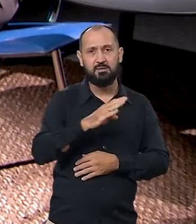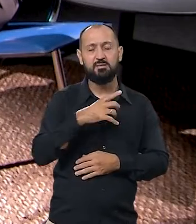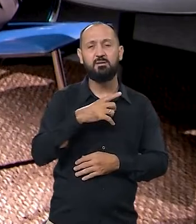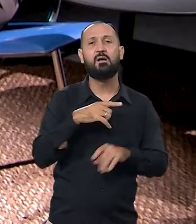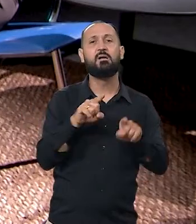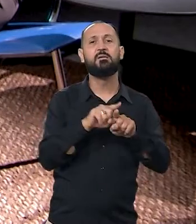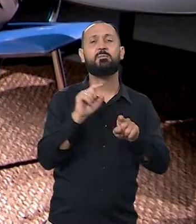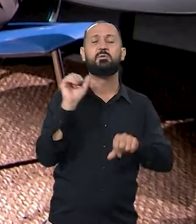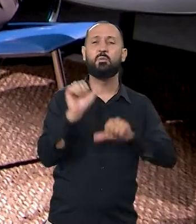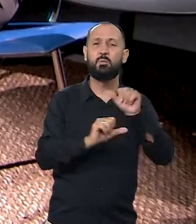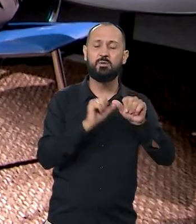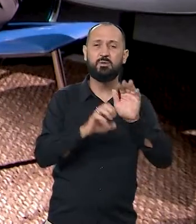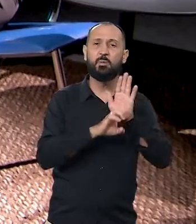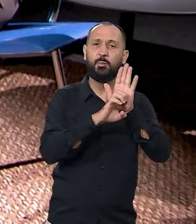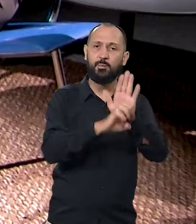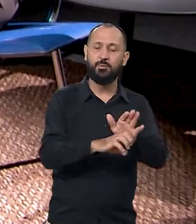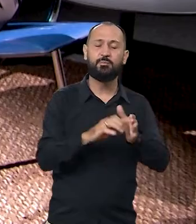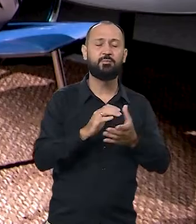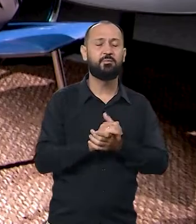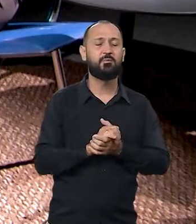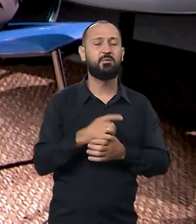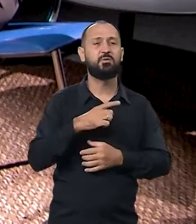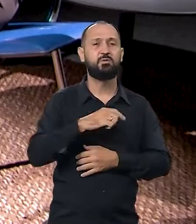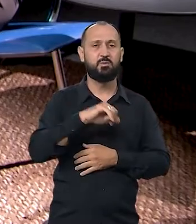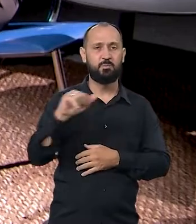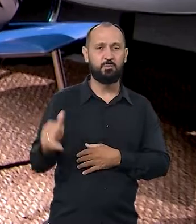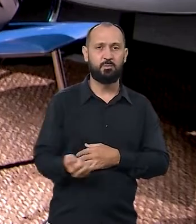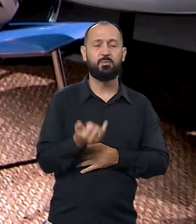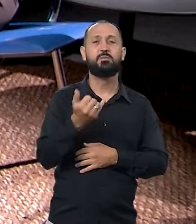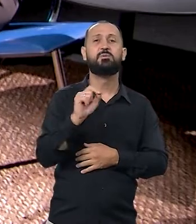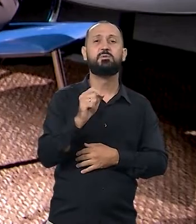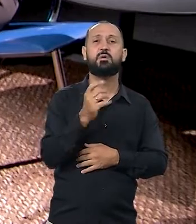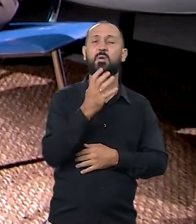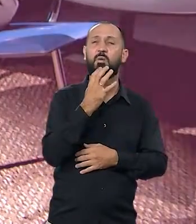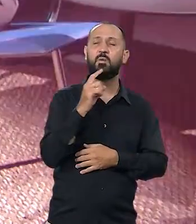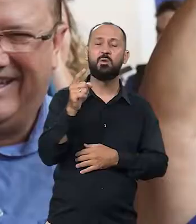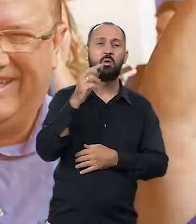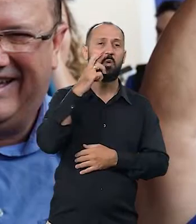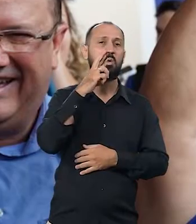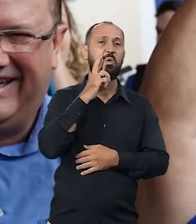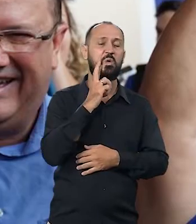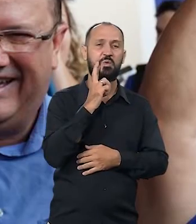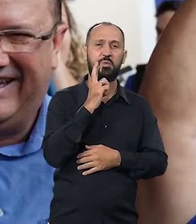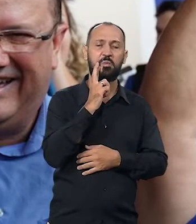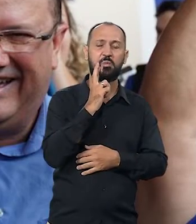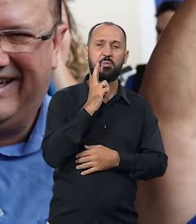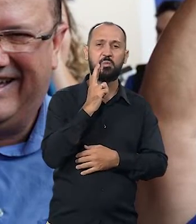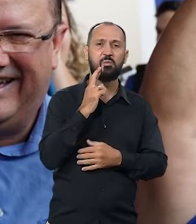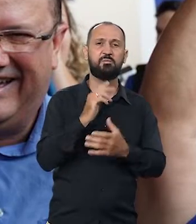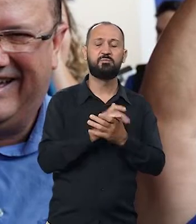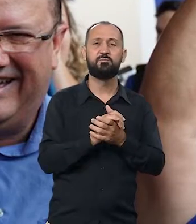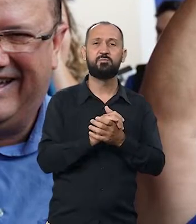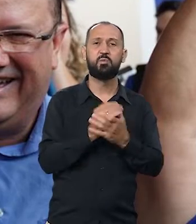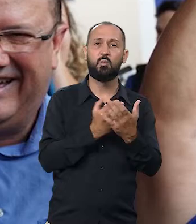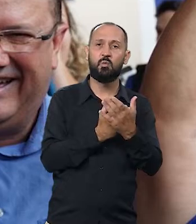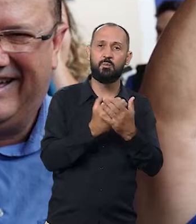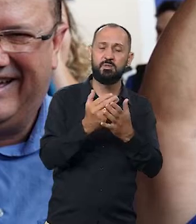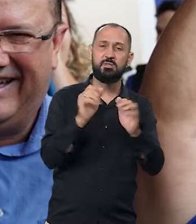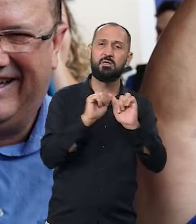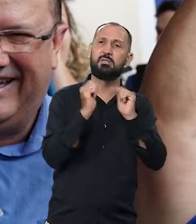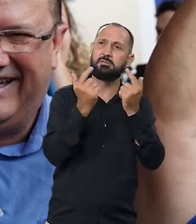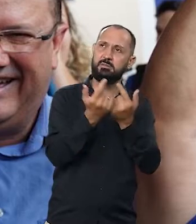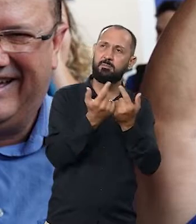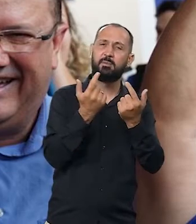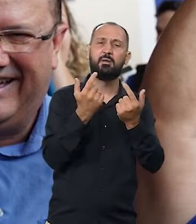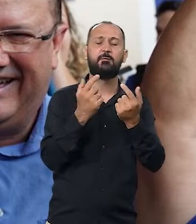do Brasil e também se tornando modelo. Lívia, eu tive a oportunidade de conhecer o Eduardo Riedel quando eu